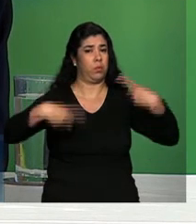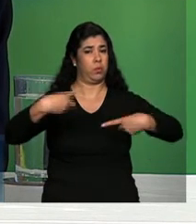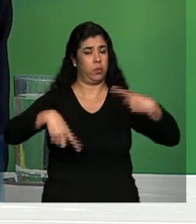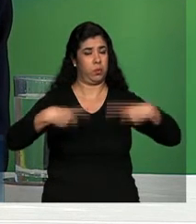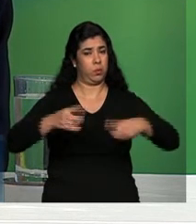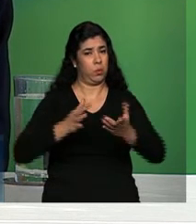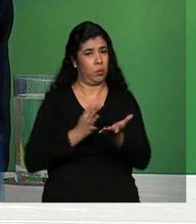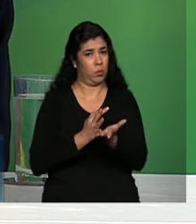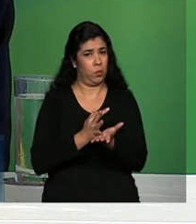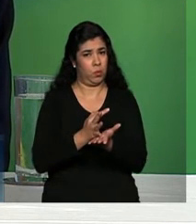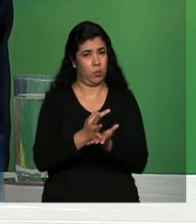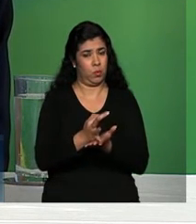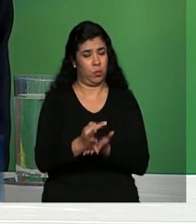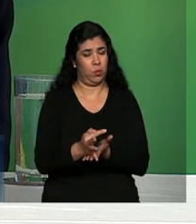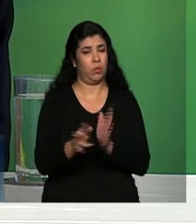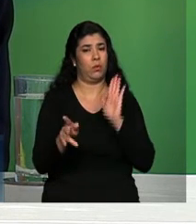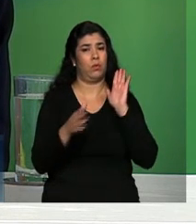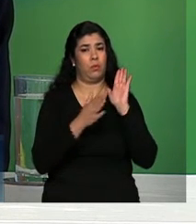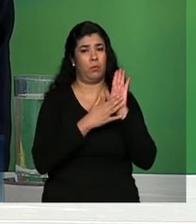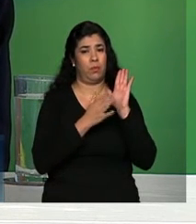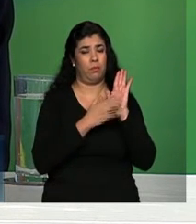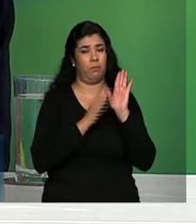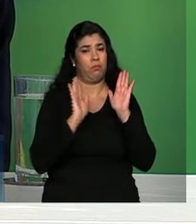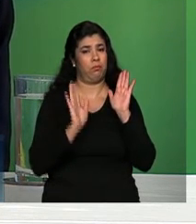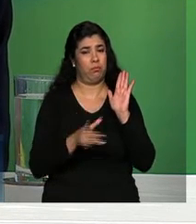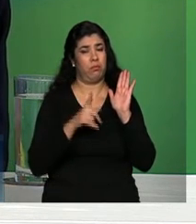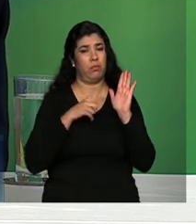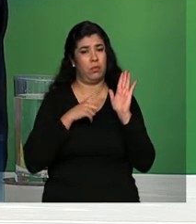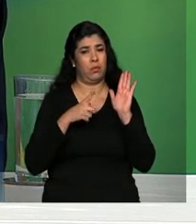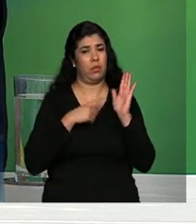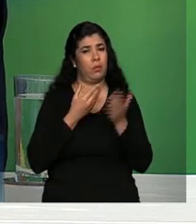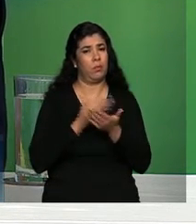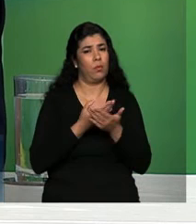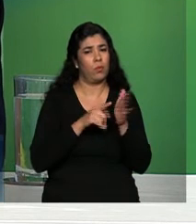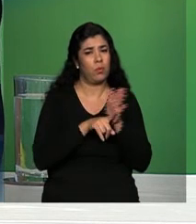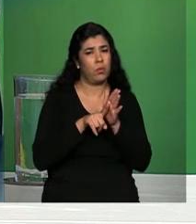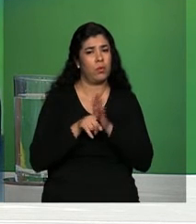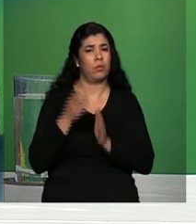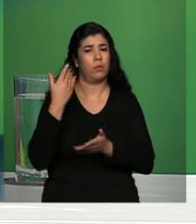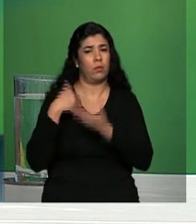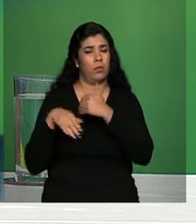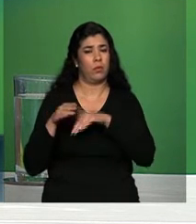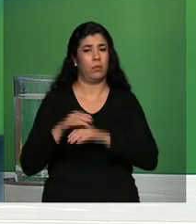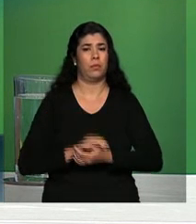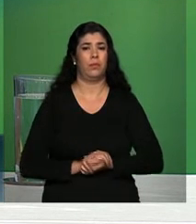fielmente dentro daquilo que foi proposto pelo estudo que foi feito.